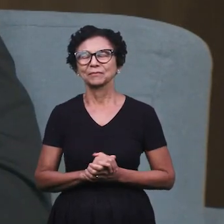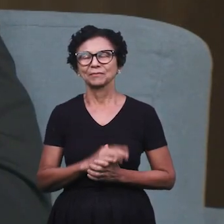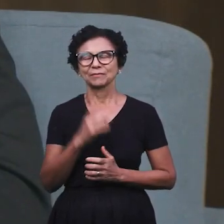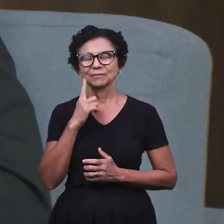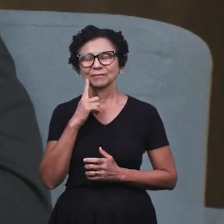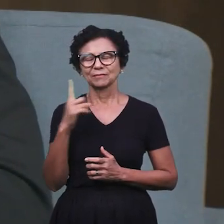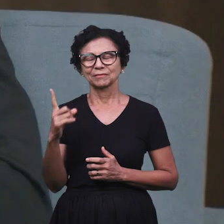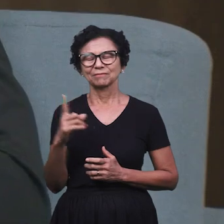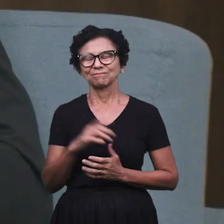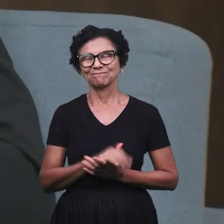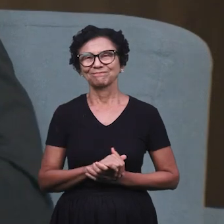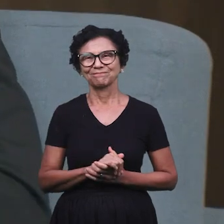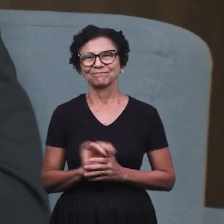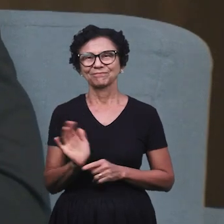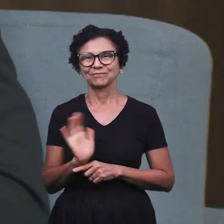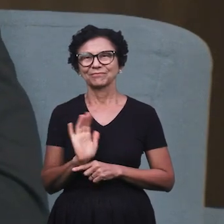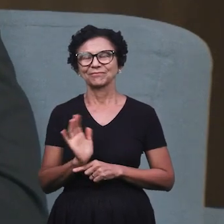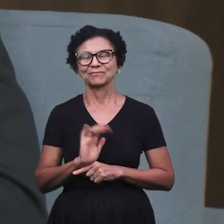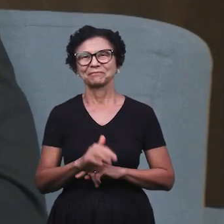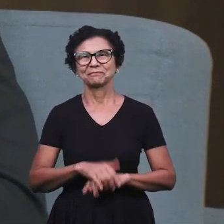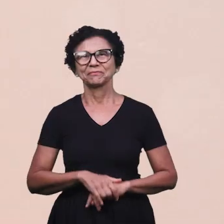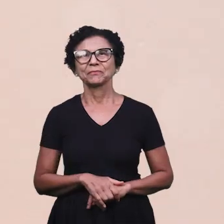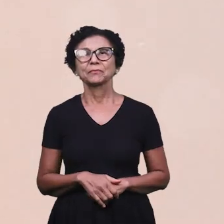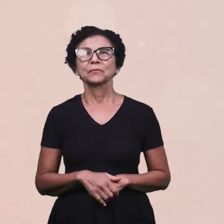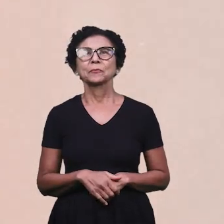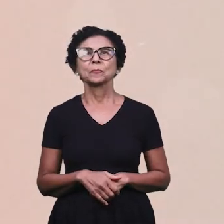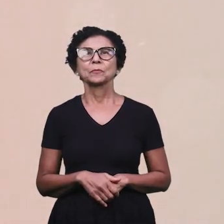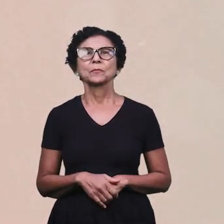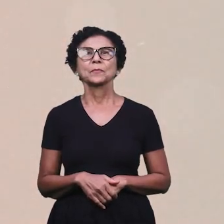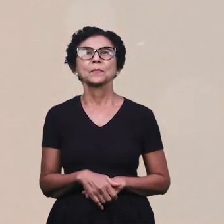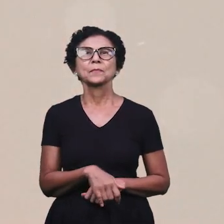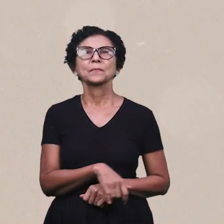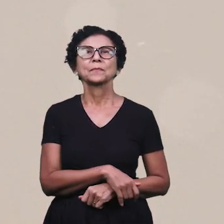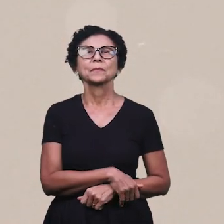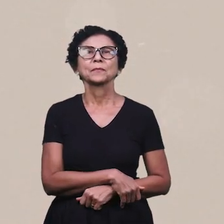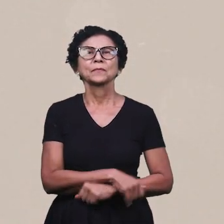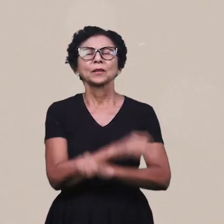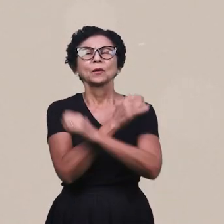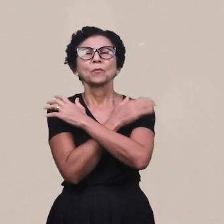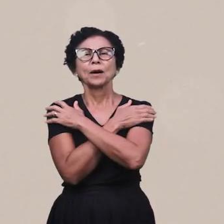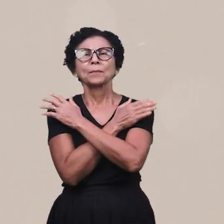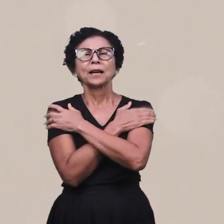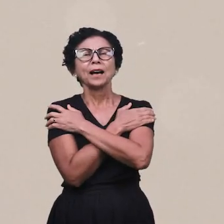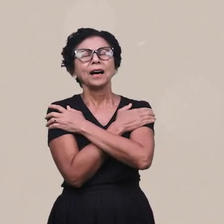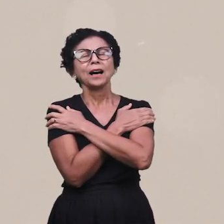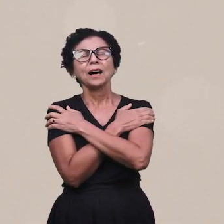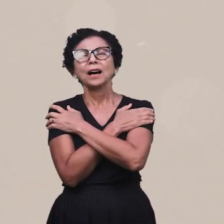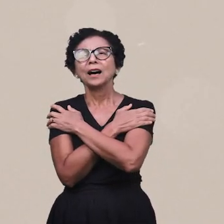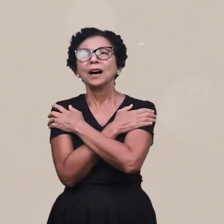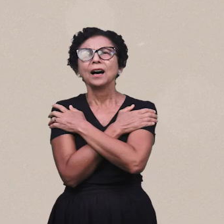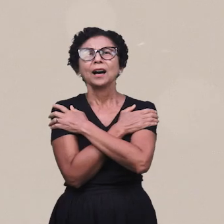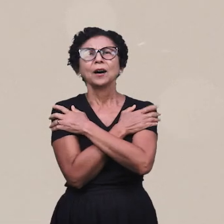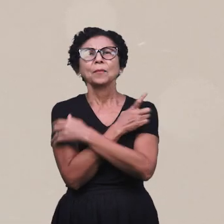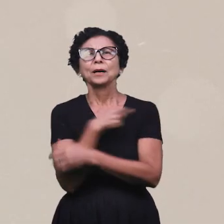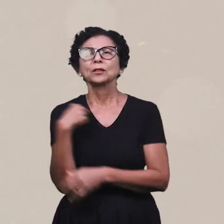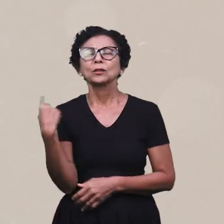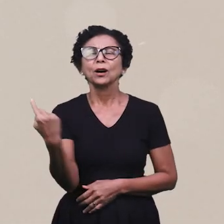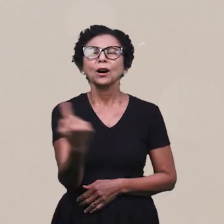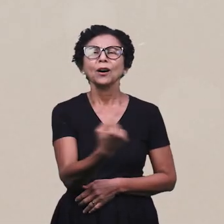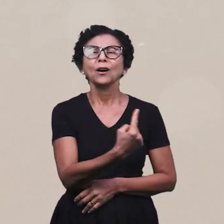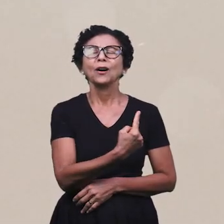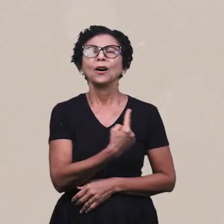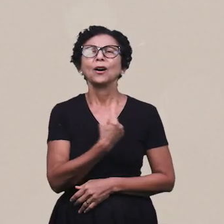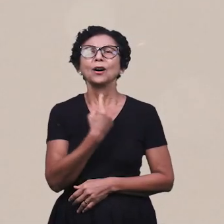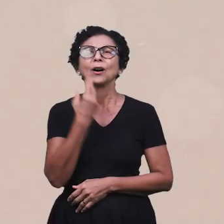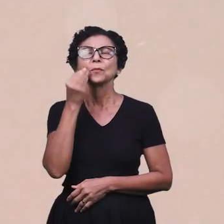assistir os vídeos que nos foram enviados. E mando um abraço para todo mundo. E um beijo.